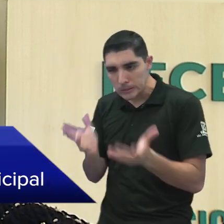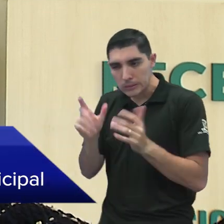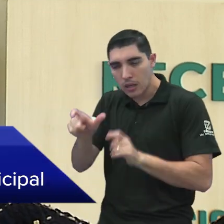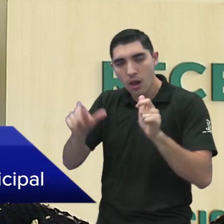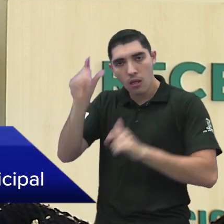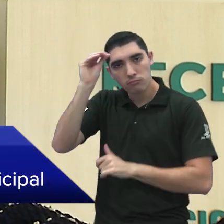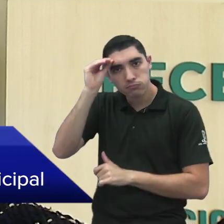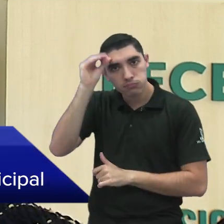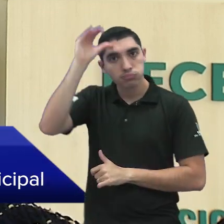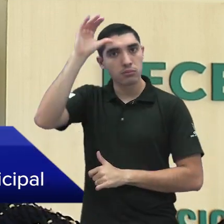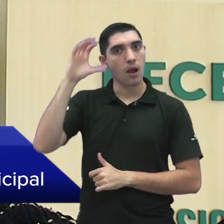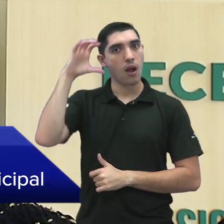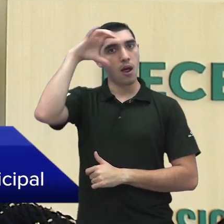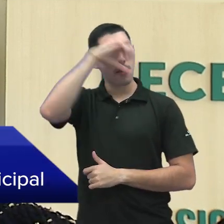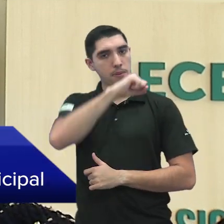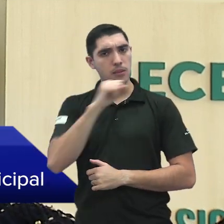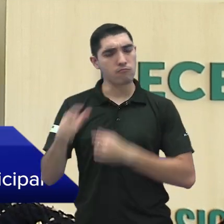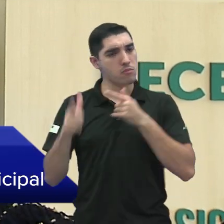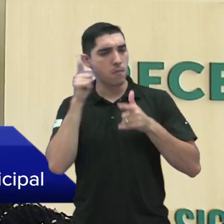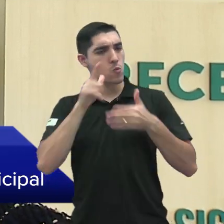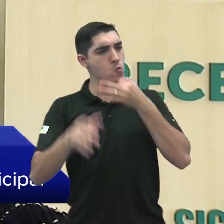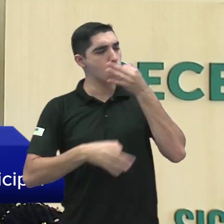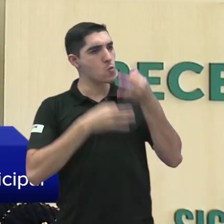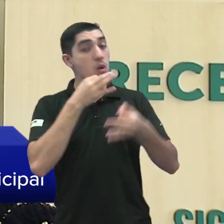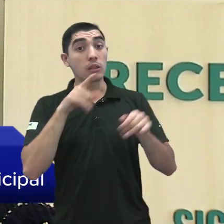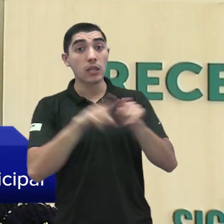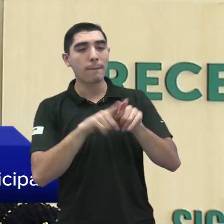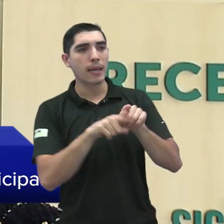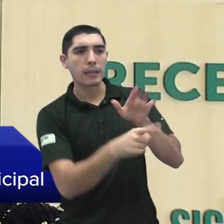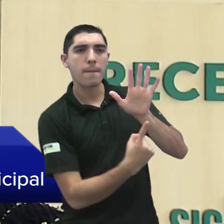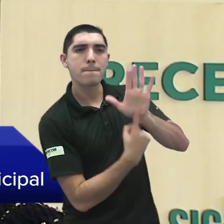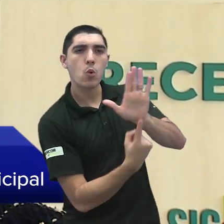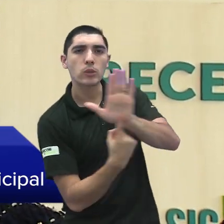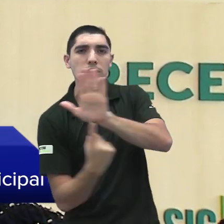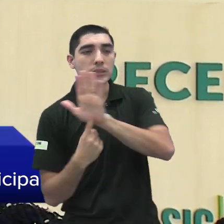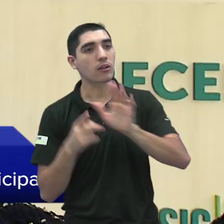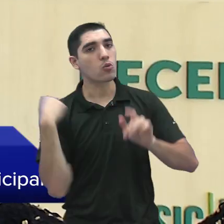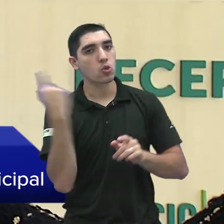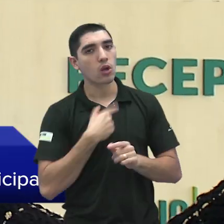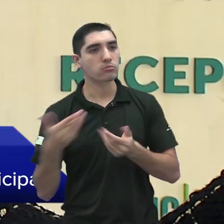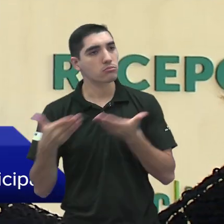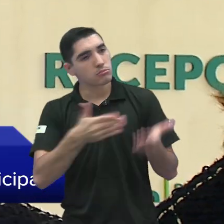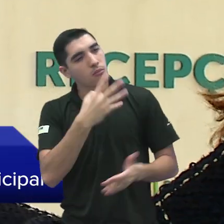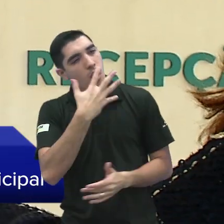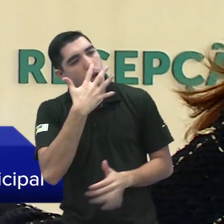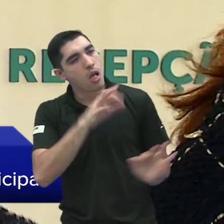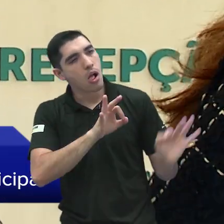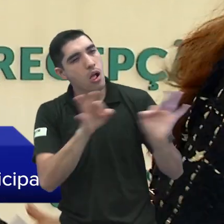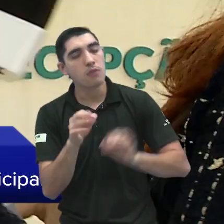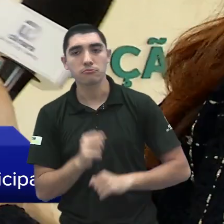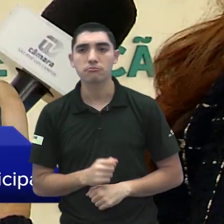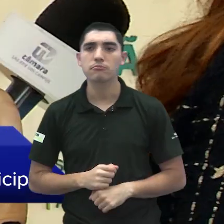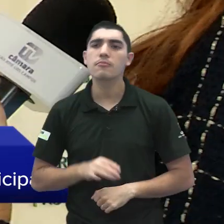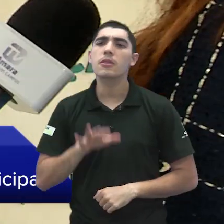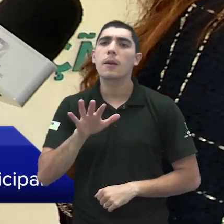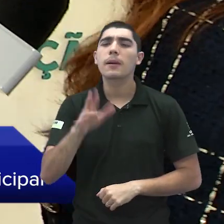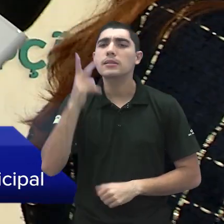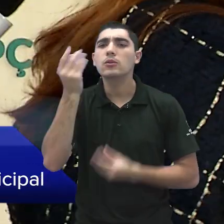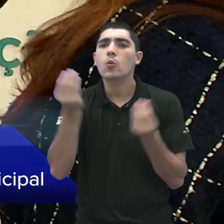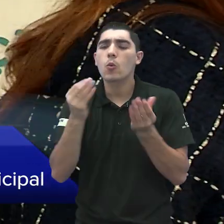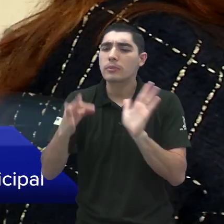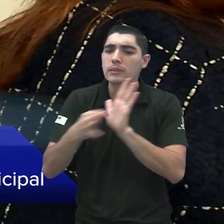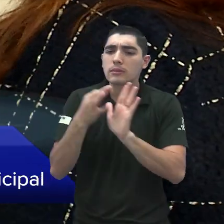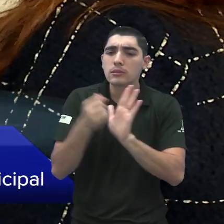pessoas a terem olhares mais críticos, inclusive para apreciar as exposições que a gente leva para o local. Onde as pessoas podem